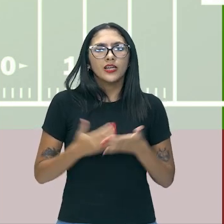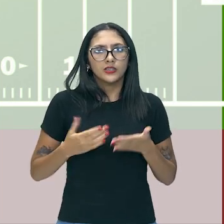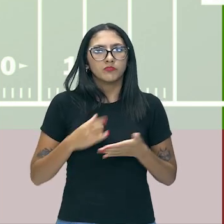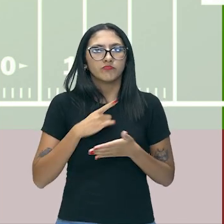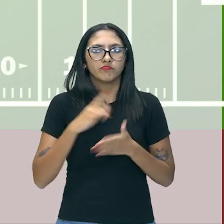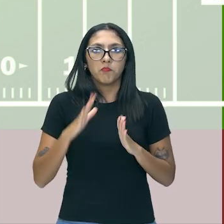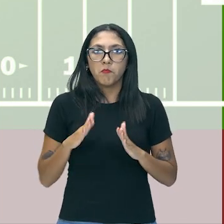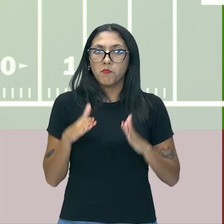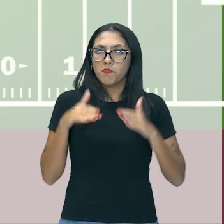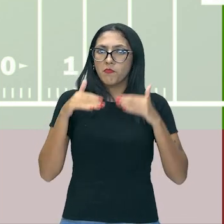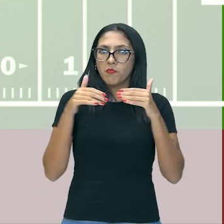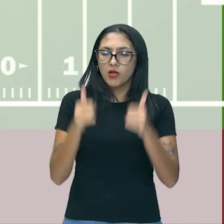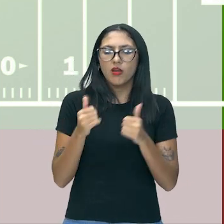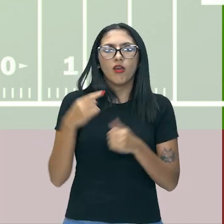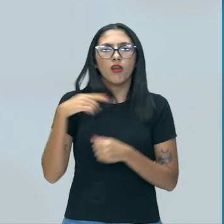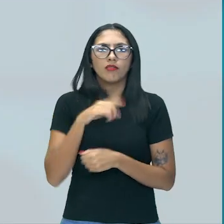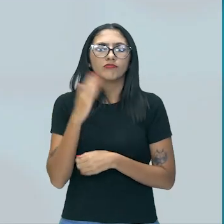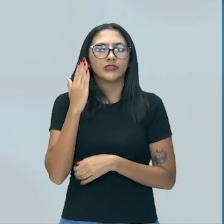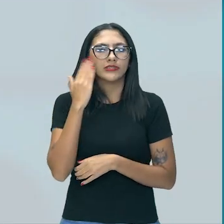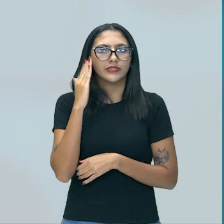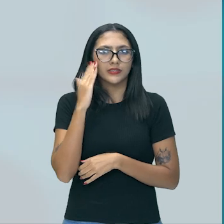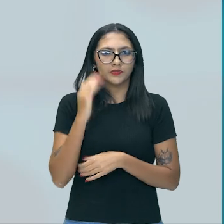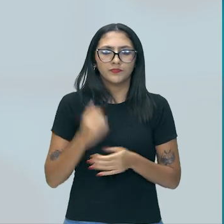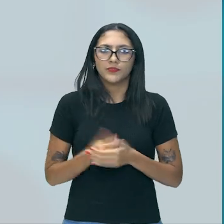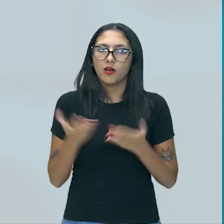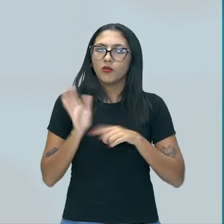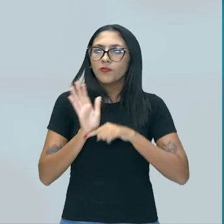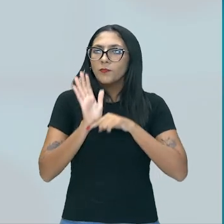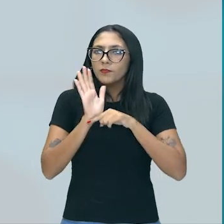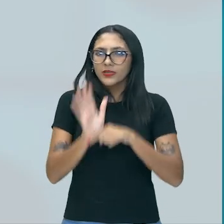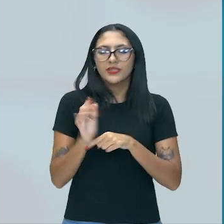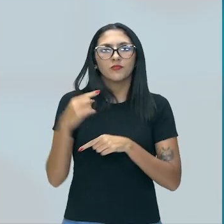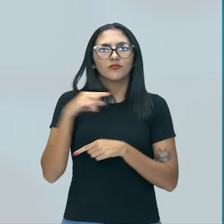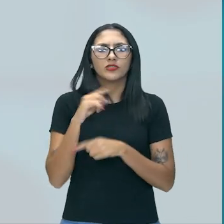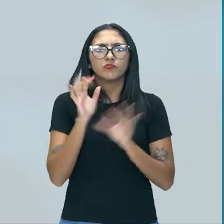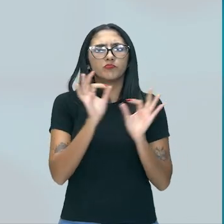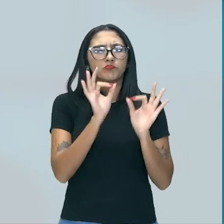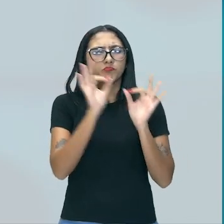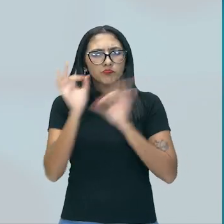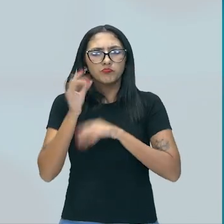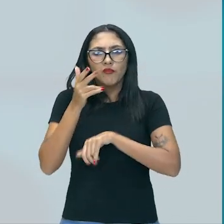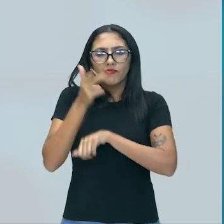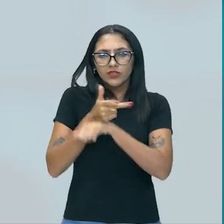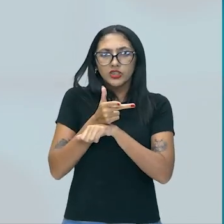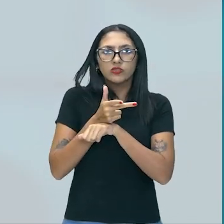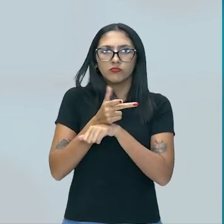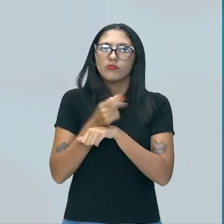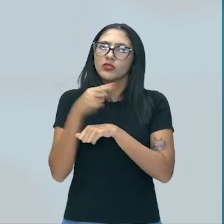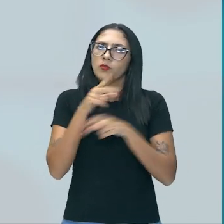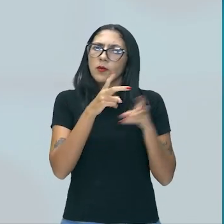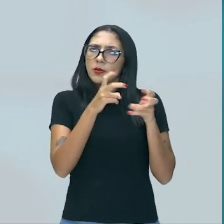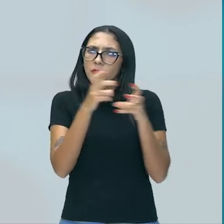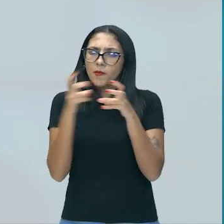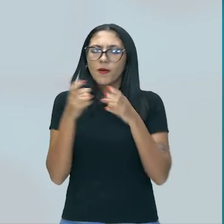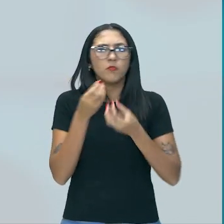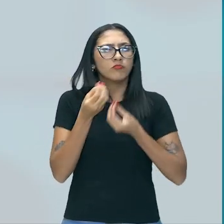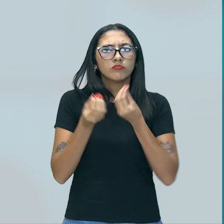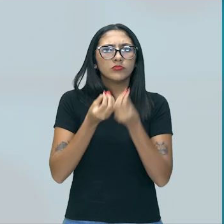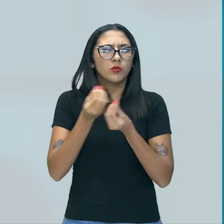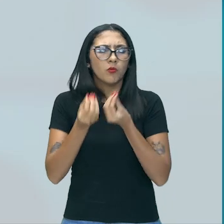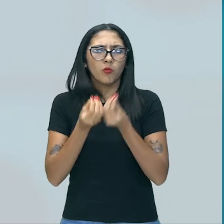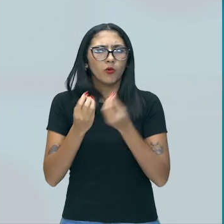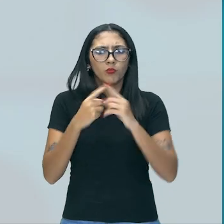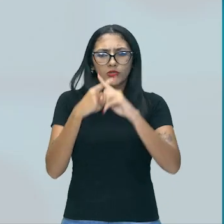dinâmico aí para vocês, eu vou trazer para vocês aqui um vídeo onde vocês vão poder observar um pouco mais da dinâmica